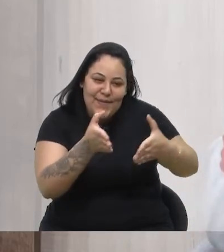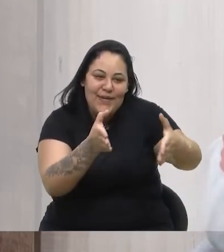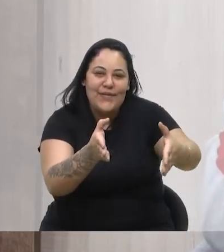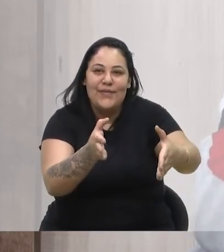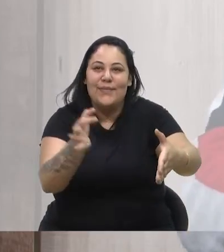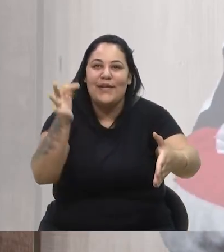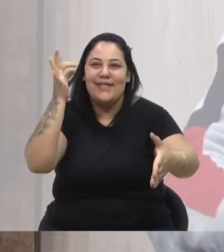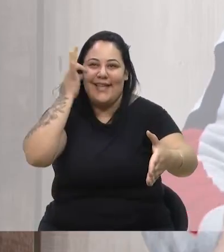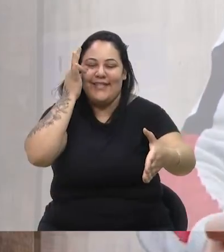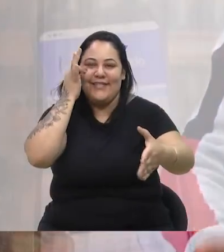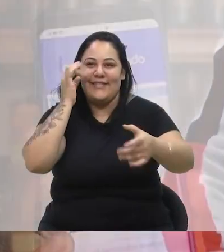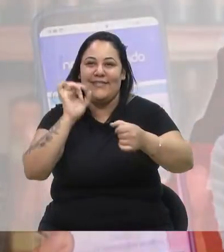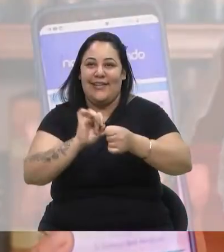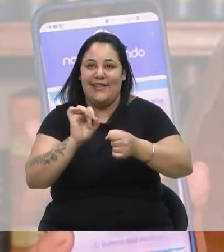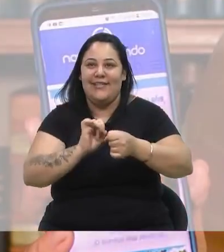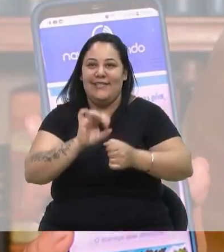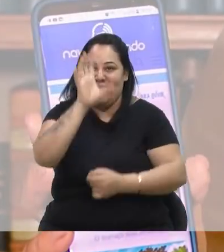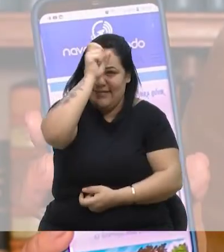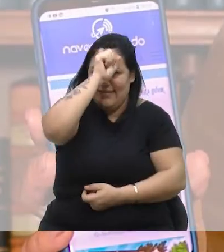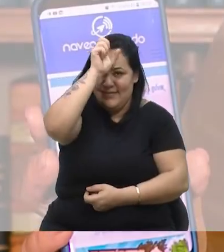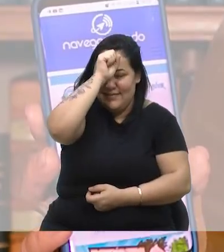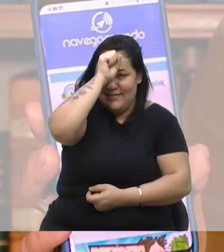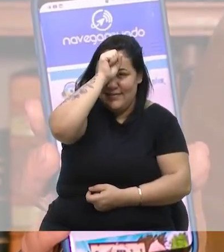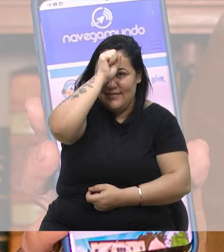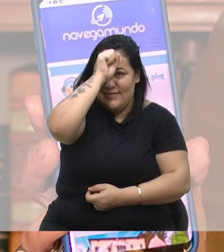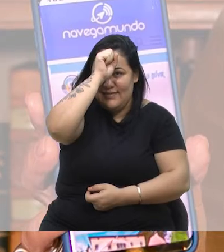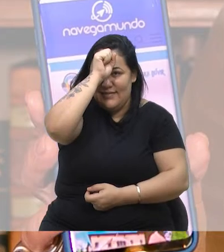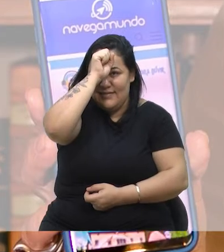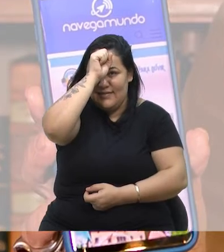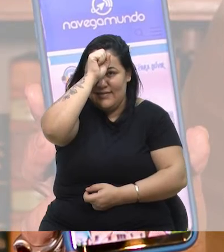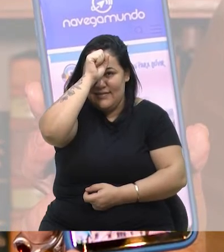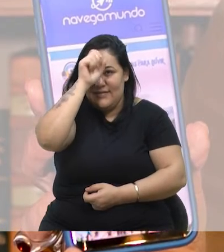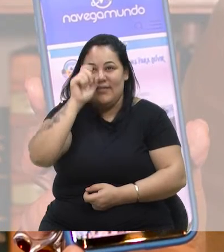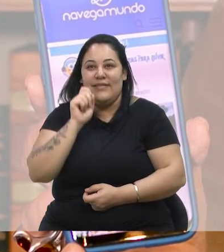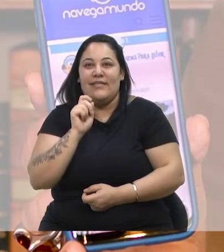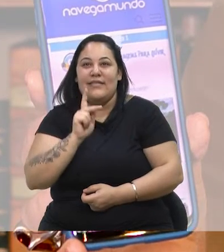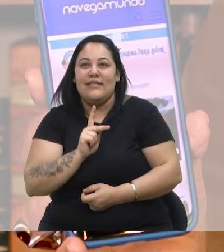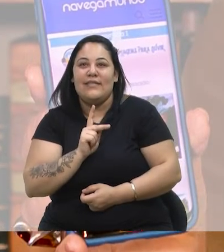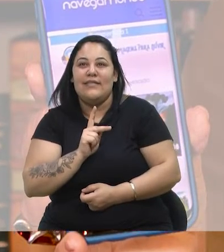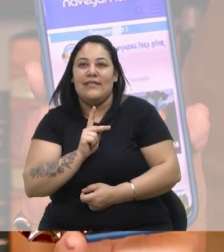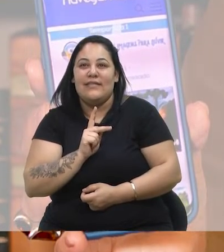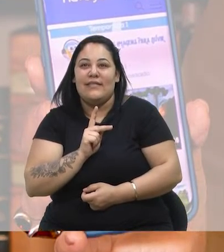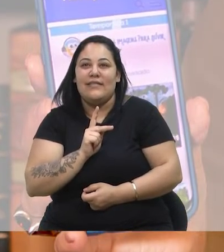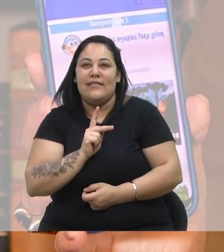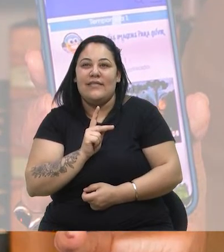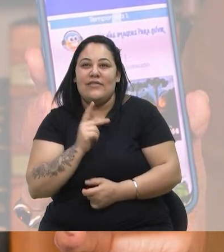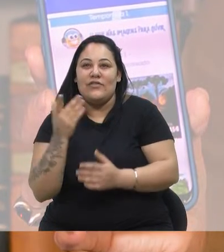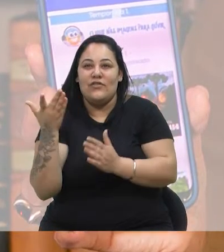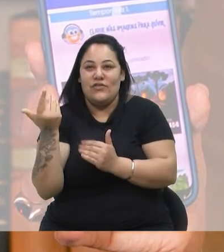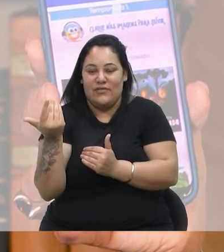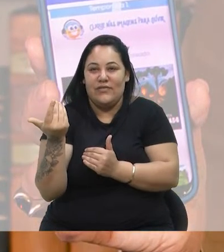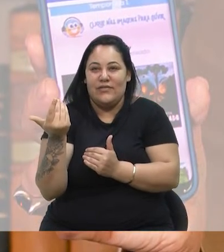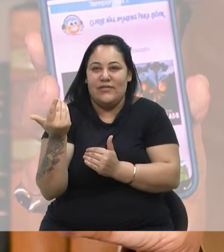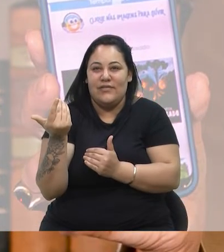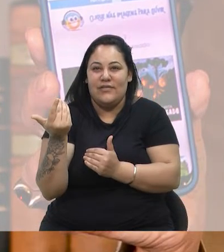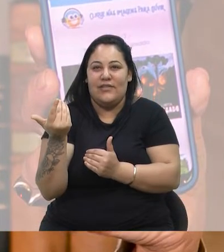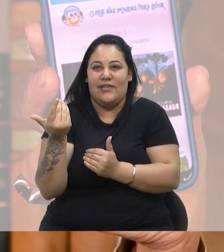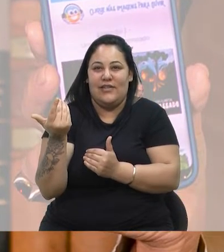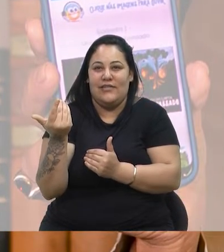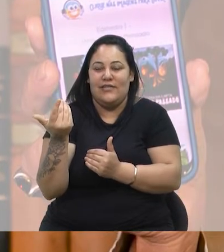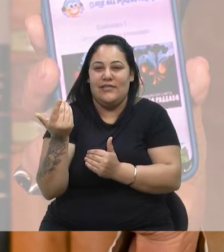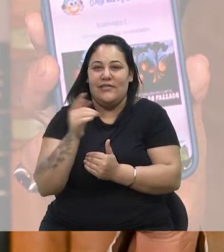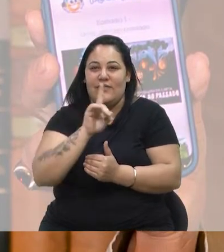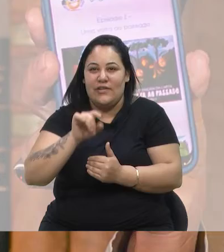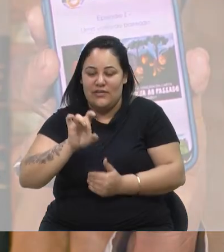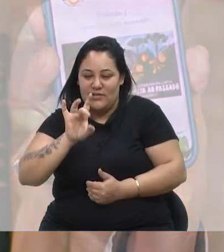essa caminhada é que faz parte do aprendizado e do amadurecimento. É algo muito caro para a educação de